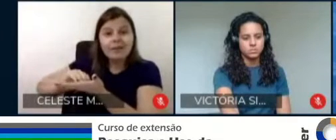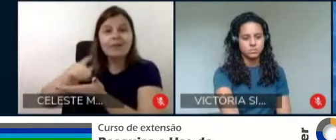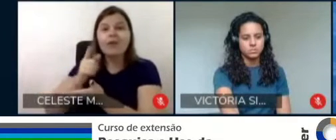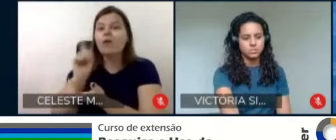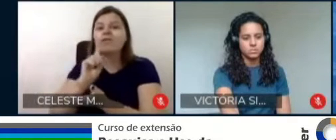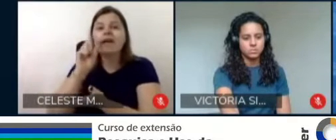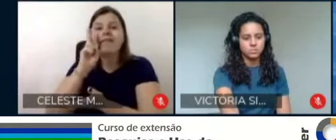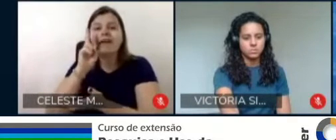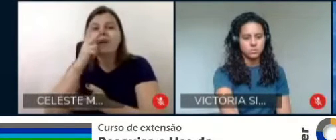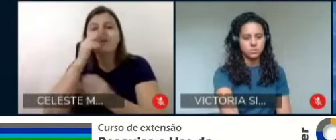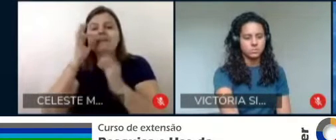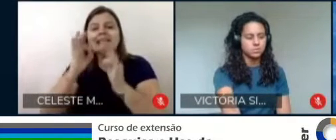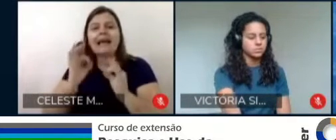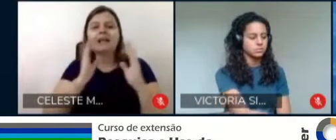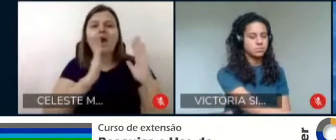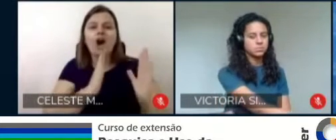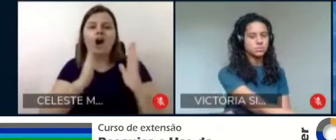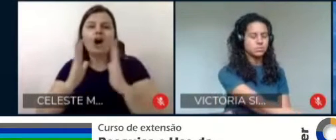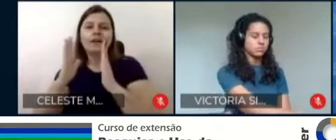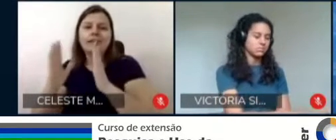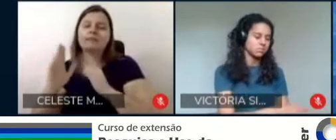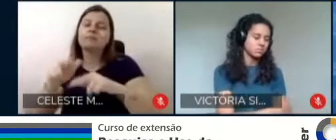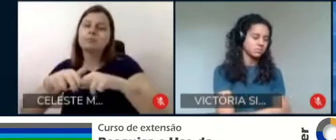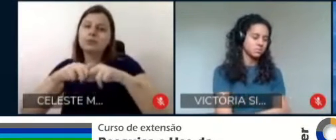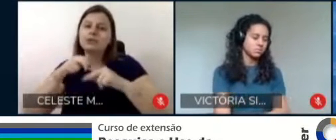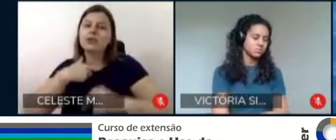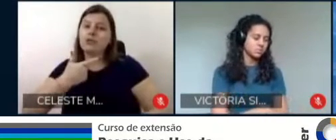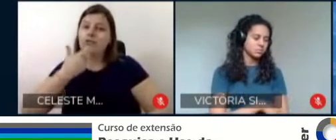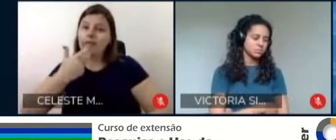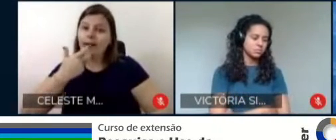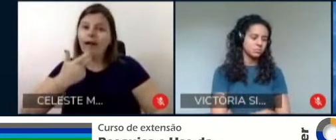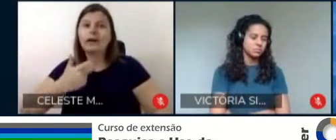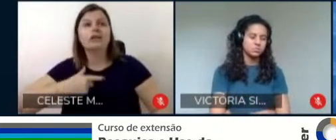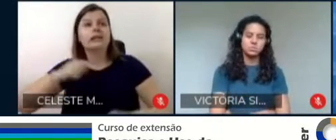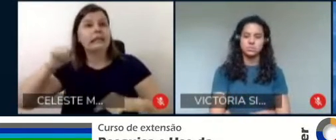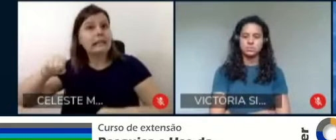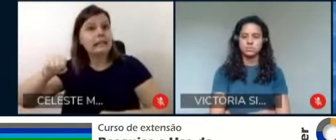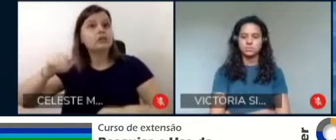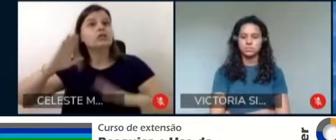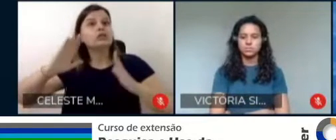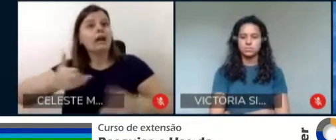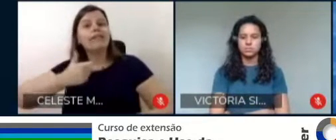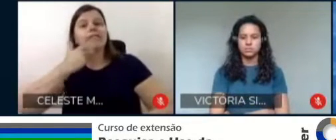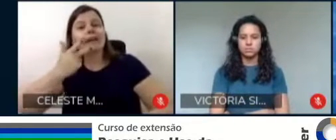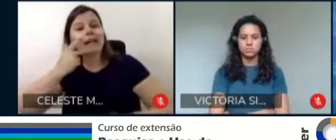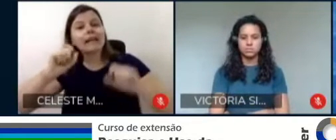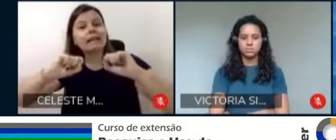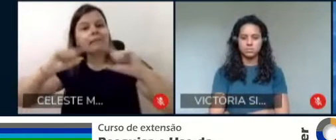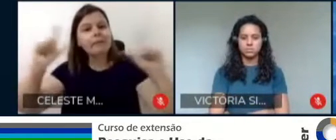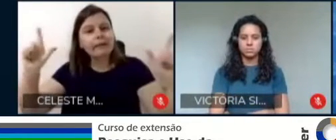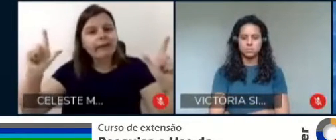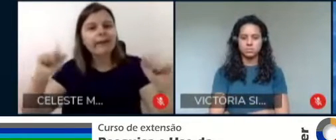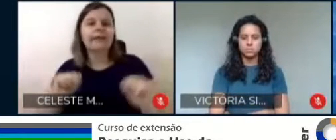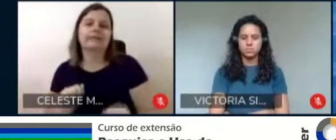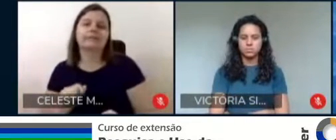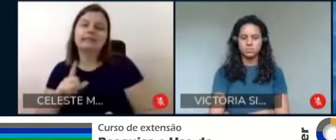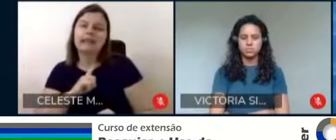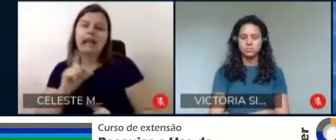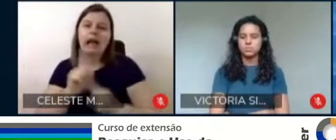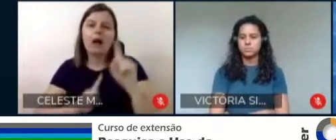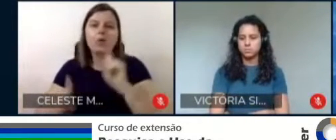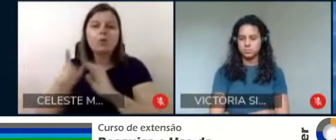para lembrá-los que a gente já conhece isso aqui, tá bem? Então aí eu digo isso e pronto. Vocês vão ver que tem alguns conteúdos